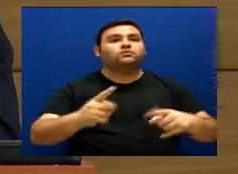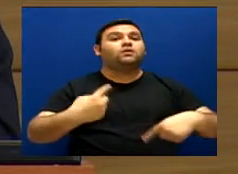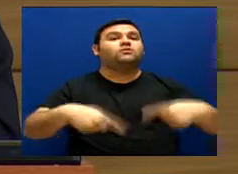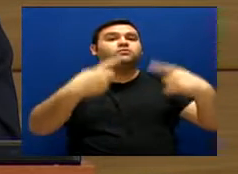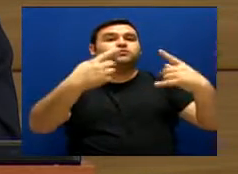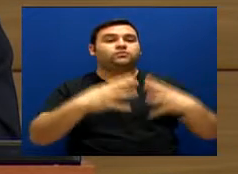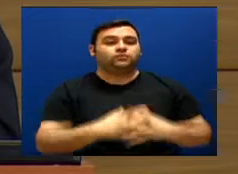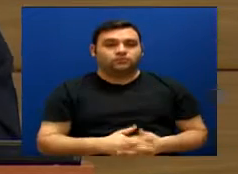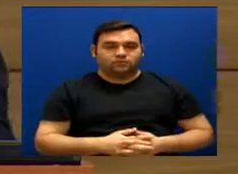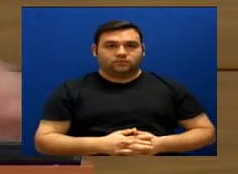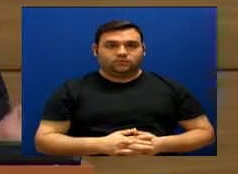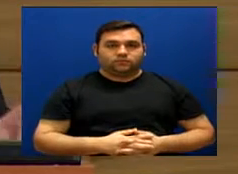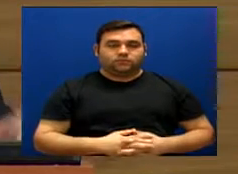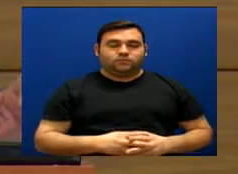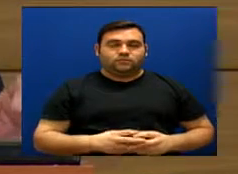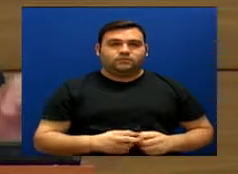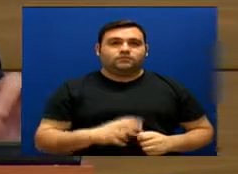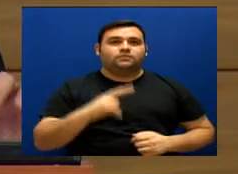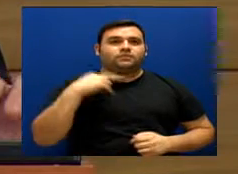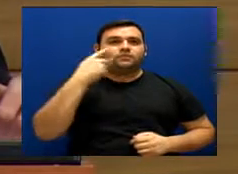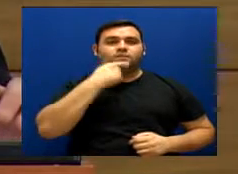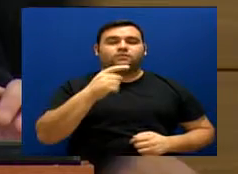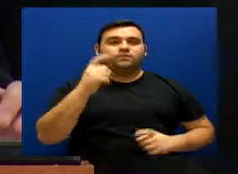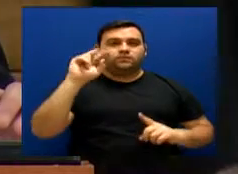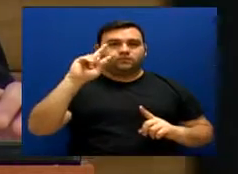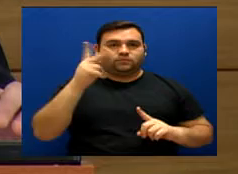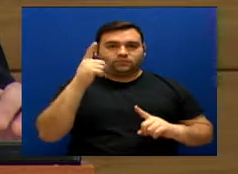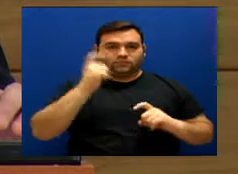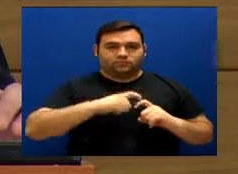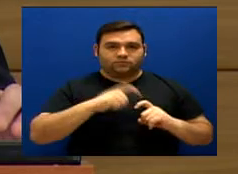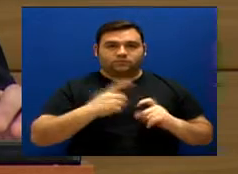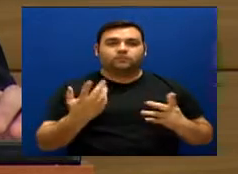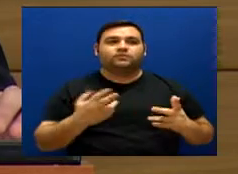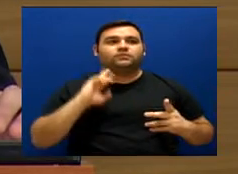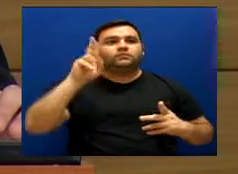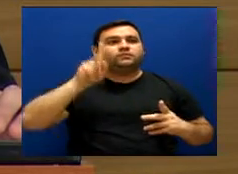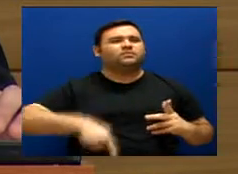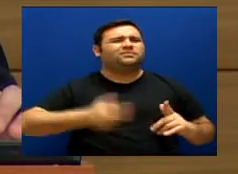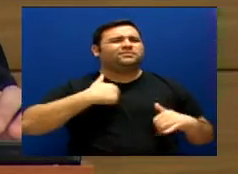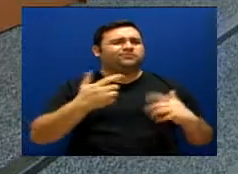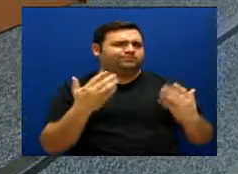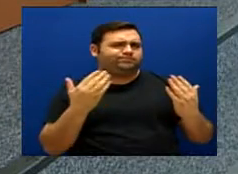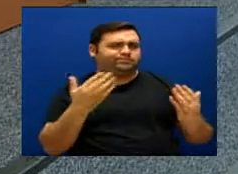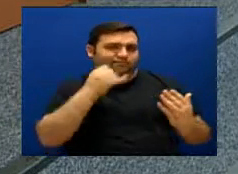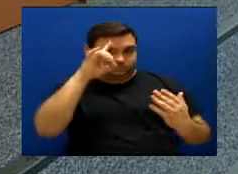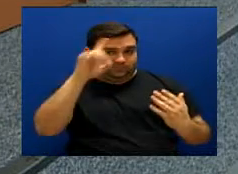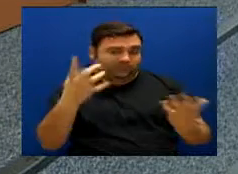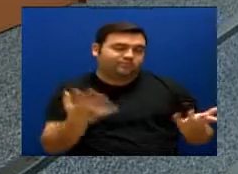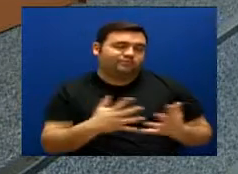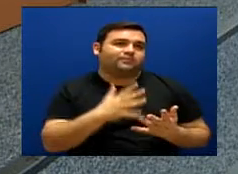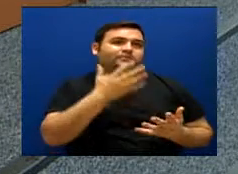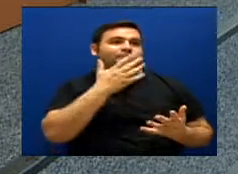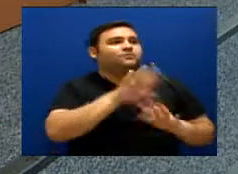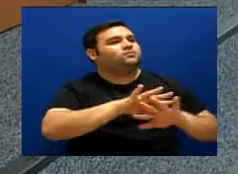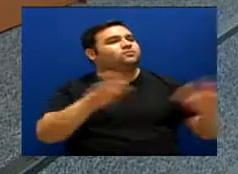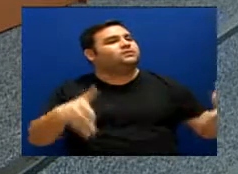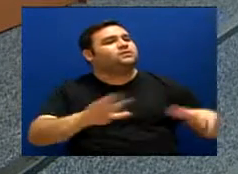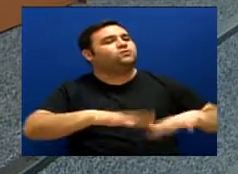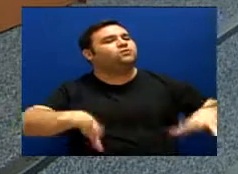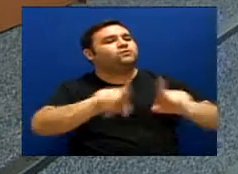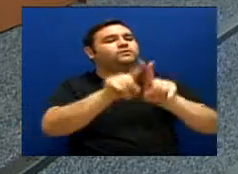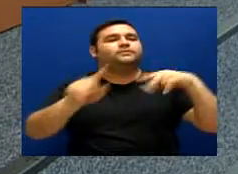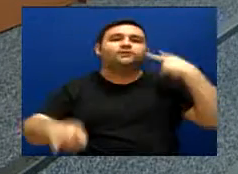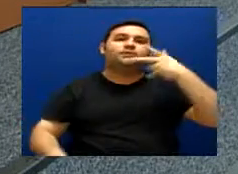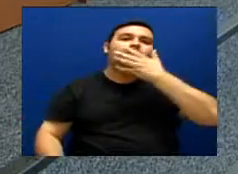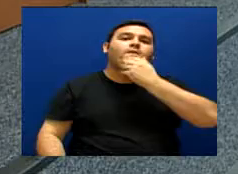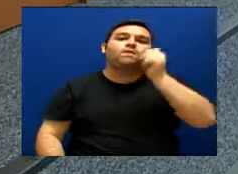discussão. Vereador Hélio Brasileiro. Senhor presidente, eu tenho uma dúvida. Bom dia. Bom dia. Senhor, toda a mesa, os